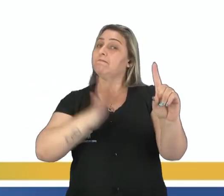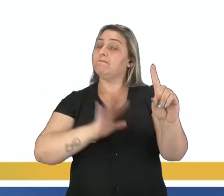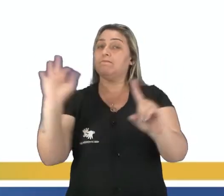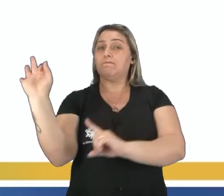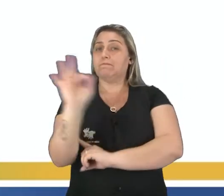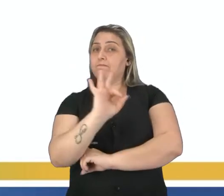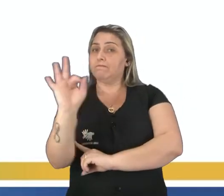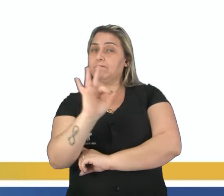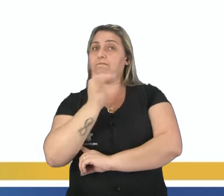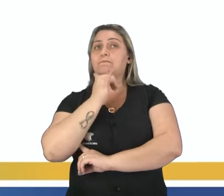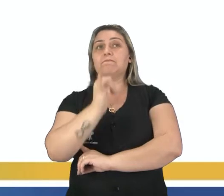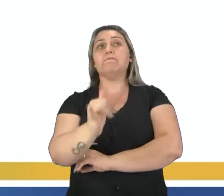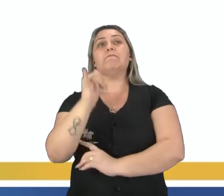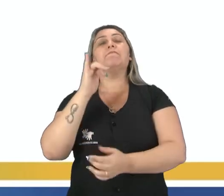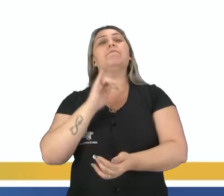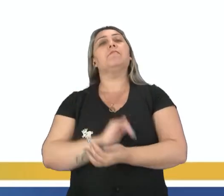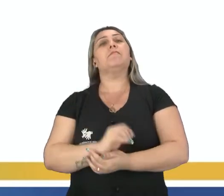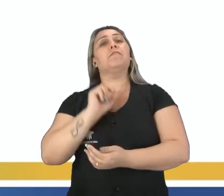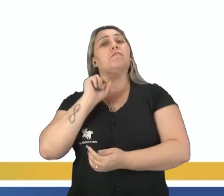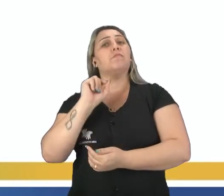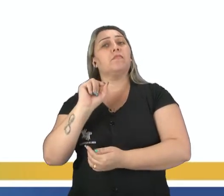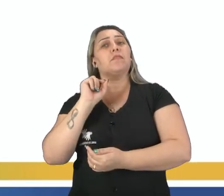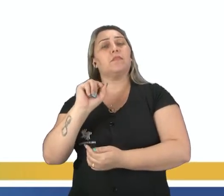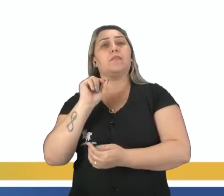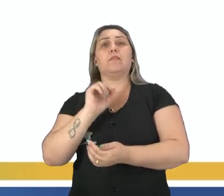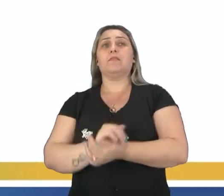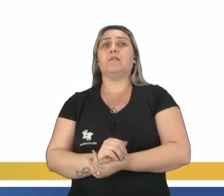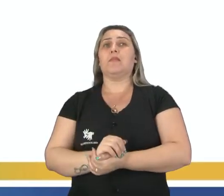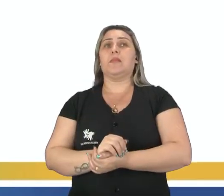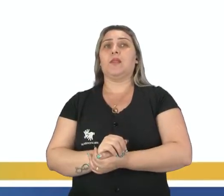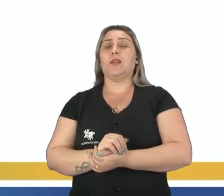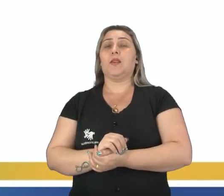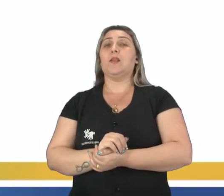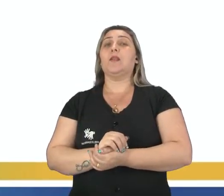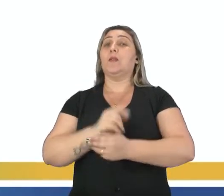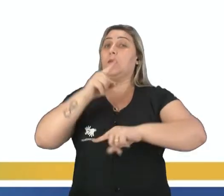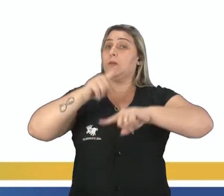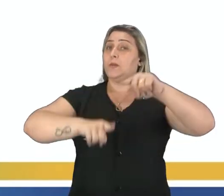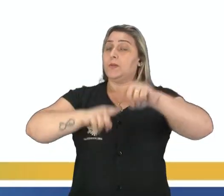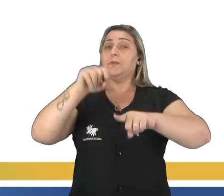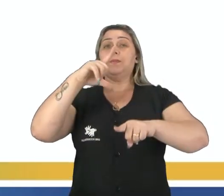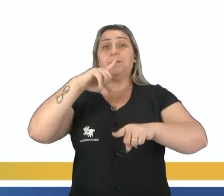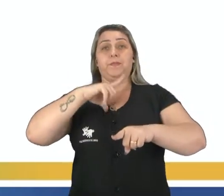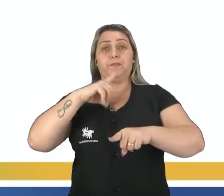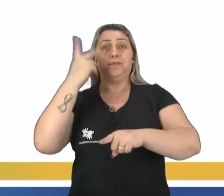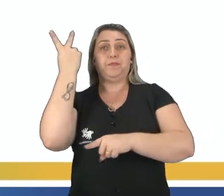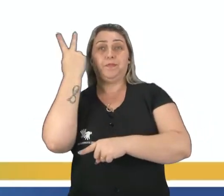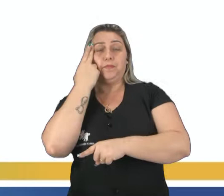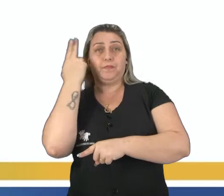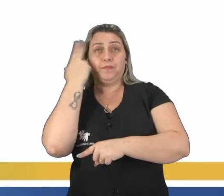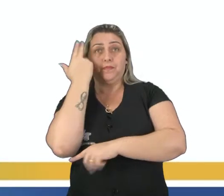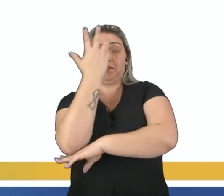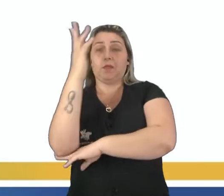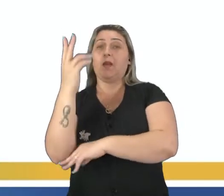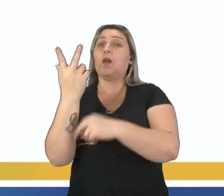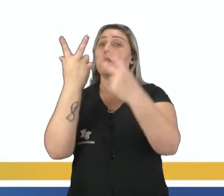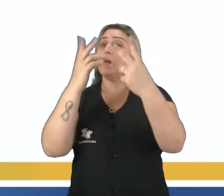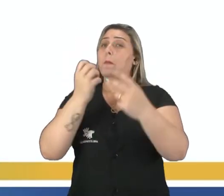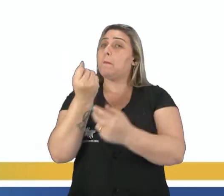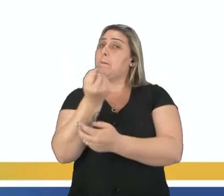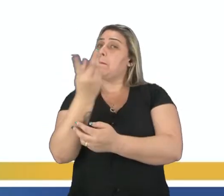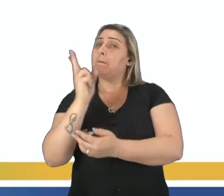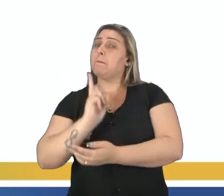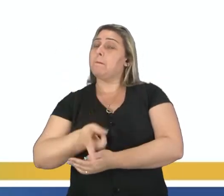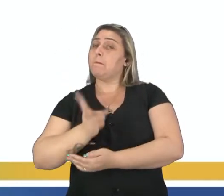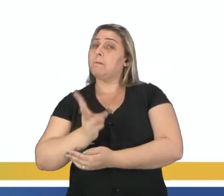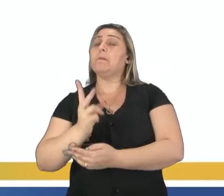aí nos processos elétricos. Então, o que acontece? Naturalmente, os corpos que se encontram na natureza estão com a mesma quantidade de prótons e a